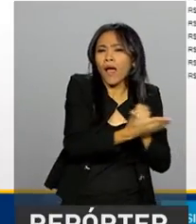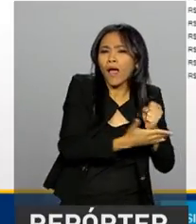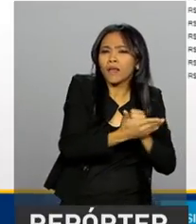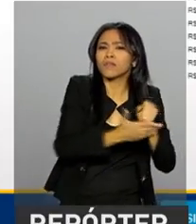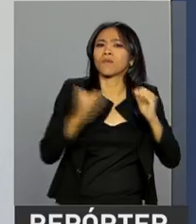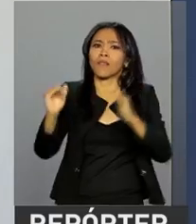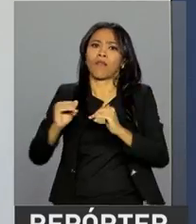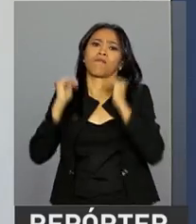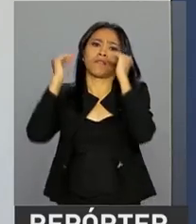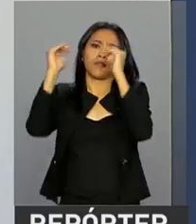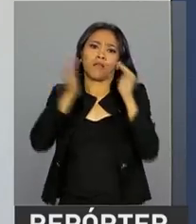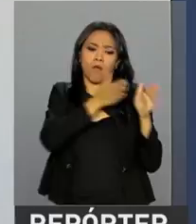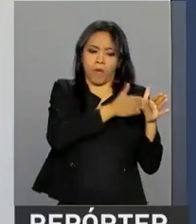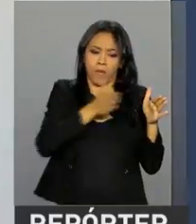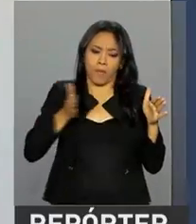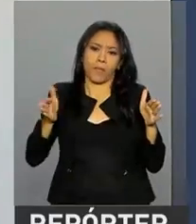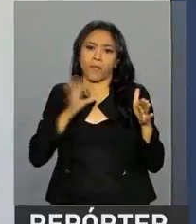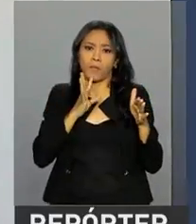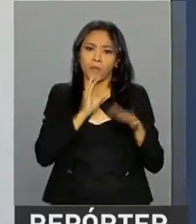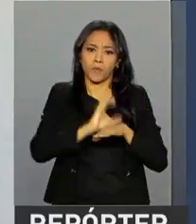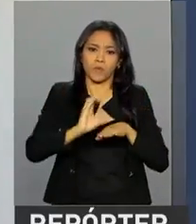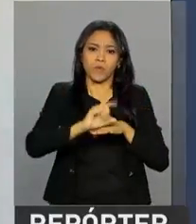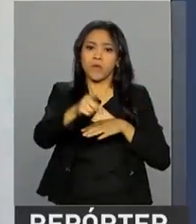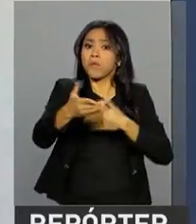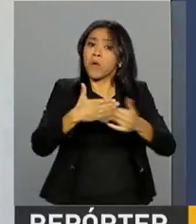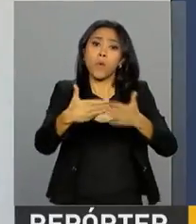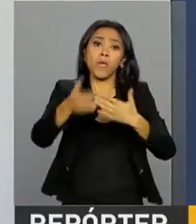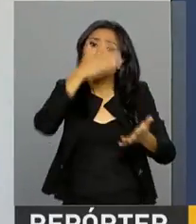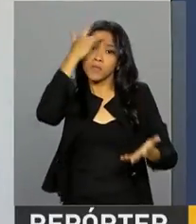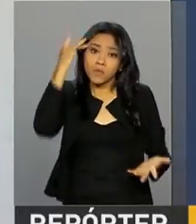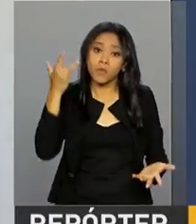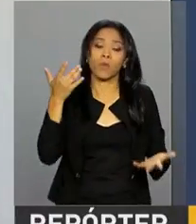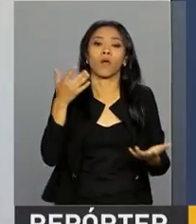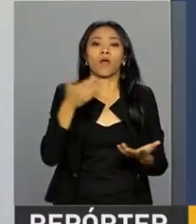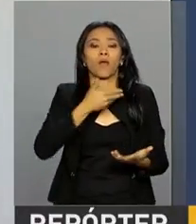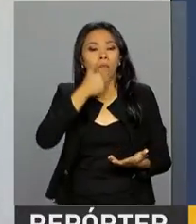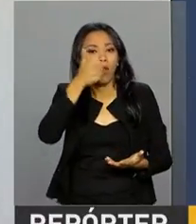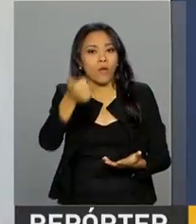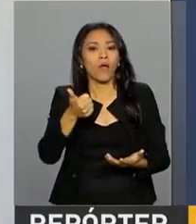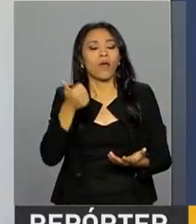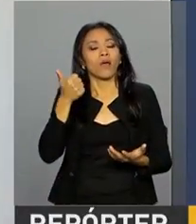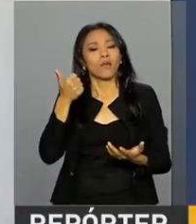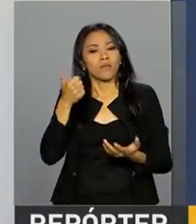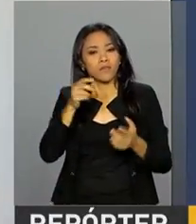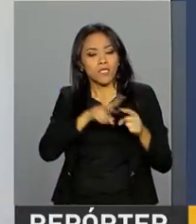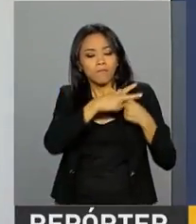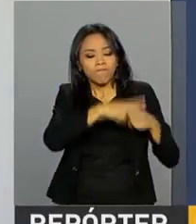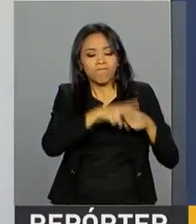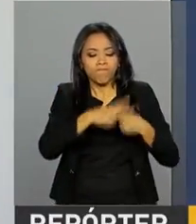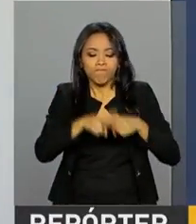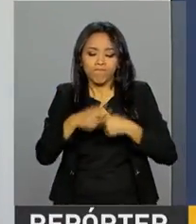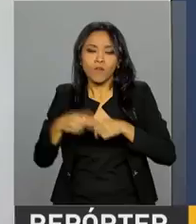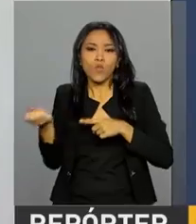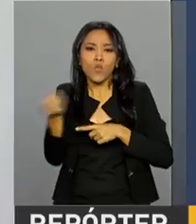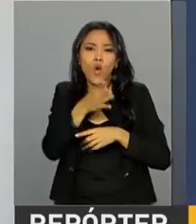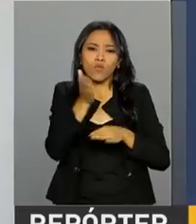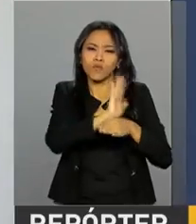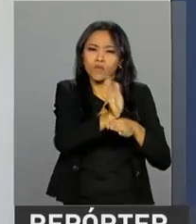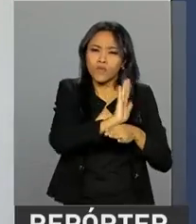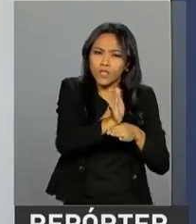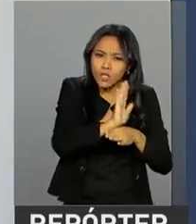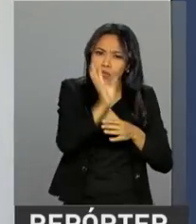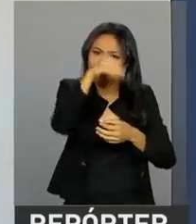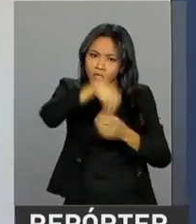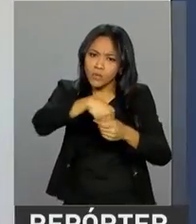avançado a gente fez um curso voltado para qualquer tipo de pessoa a gente tem melhorado eles a cada dia que passa com novos vídeos educativos dentro do